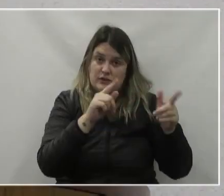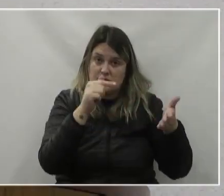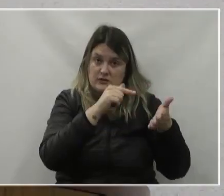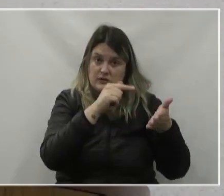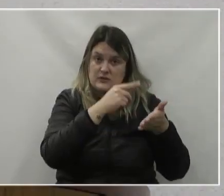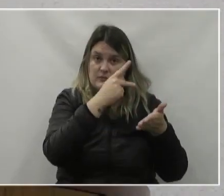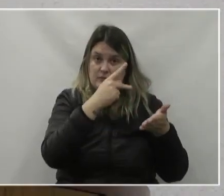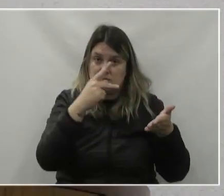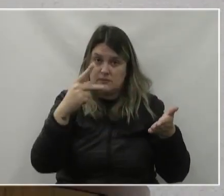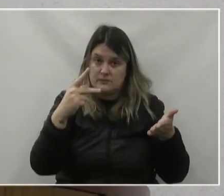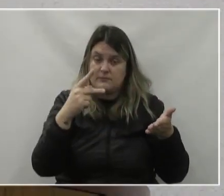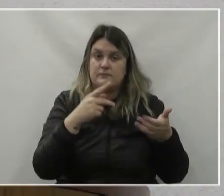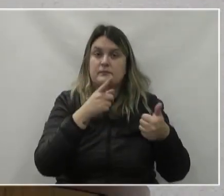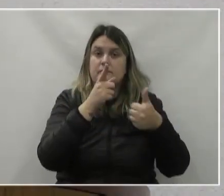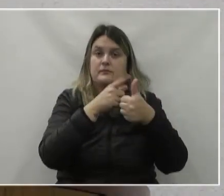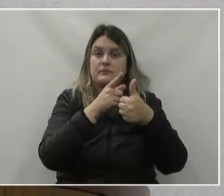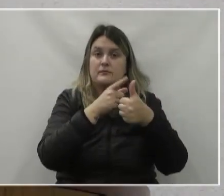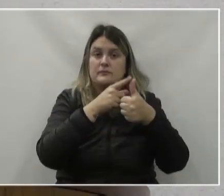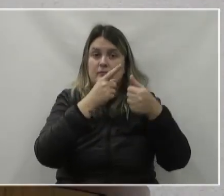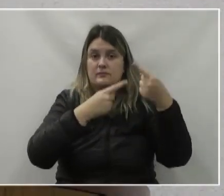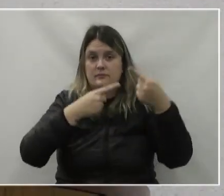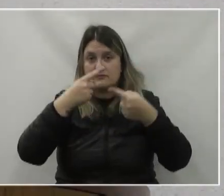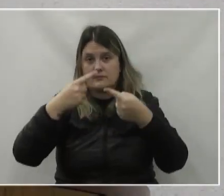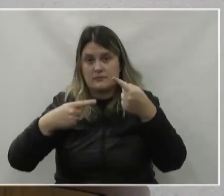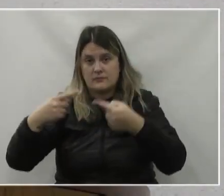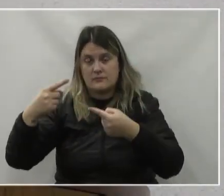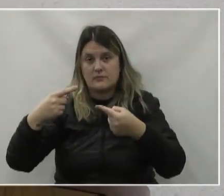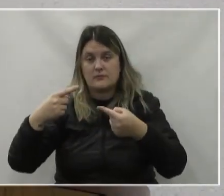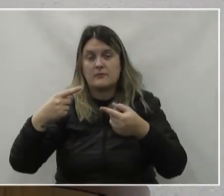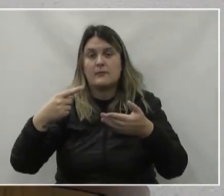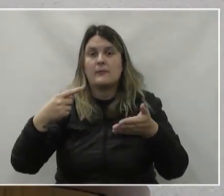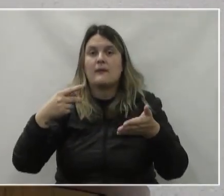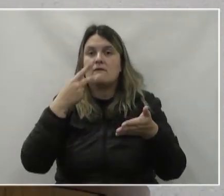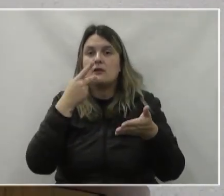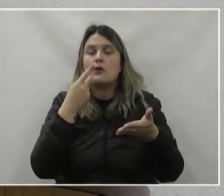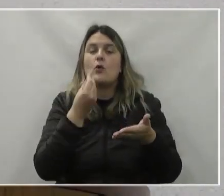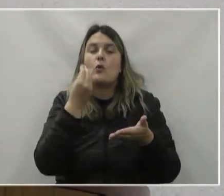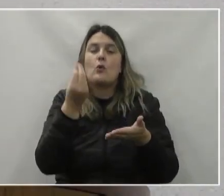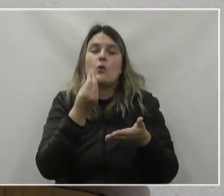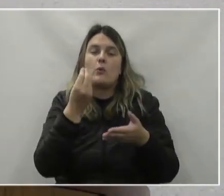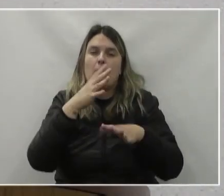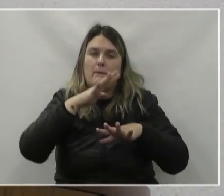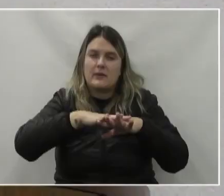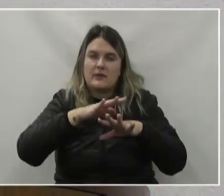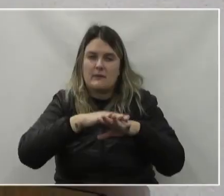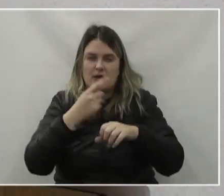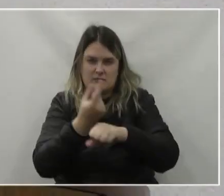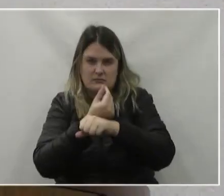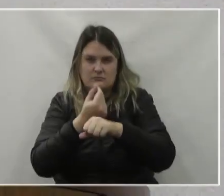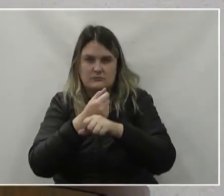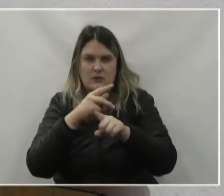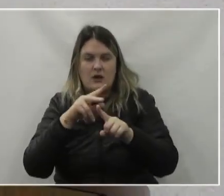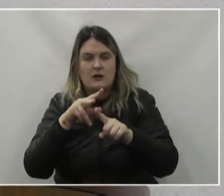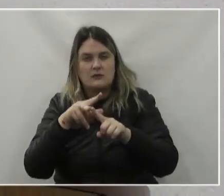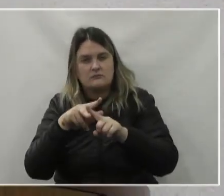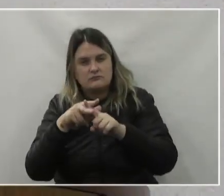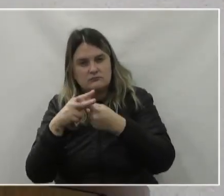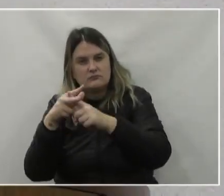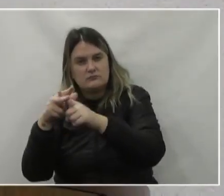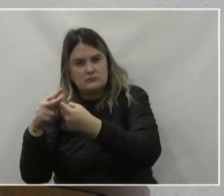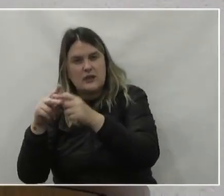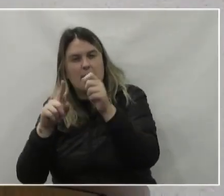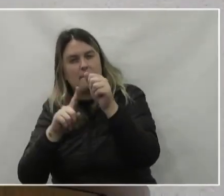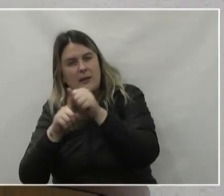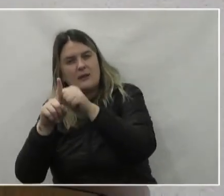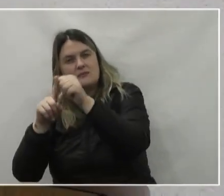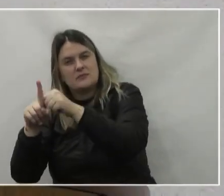E a primeira discussão se deu exatamente em cima da fórmula de atualização, da fórmula de correção, né? E